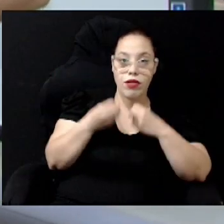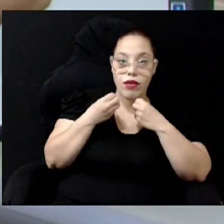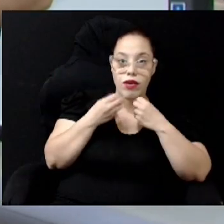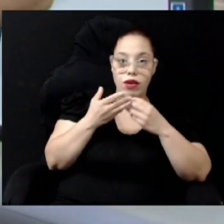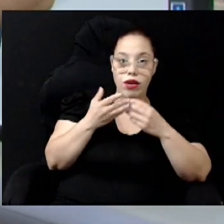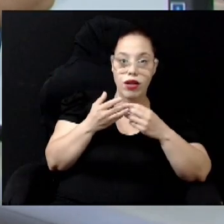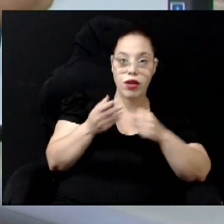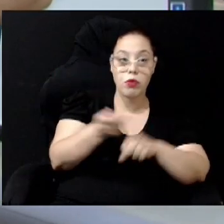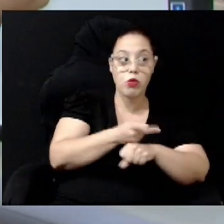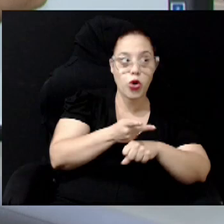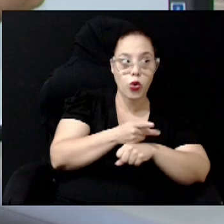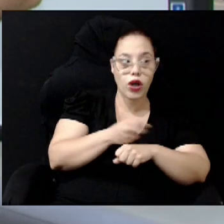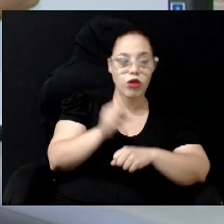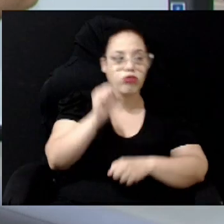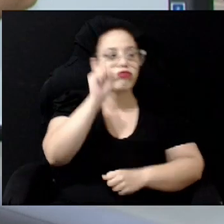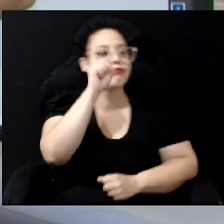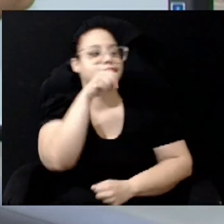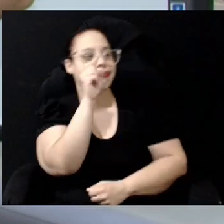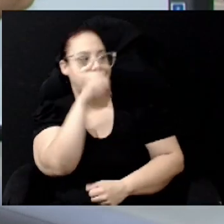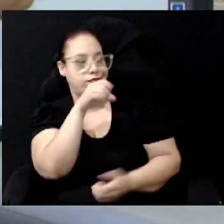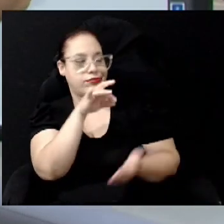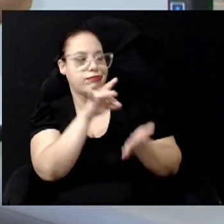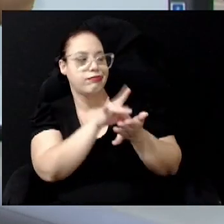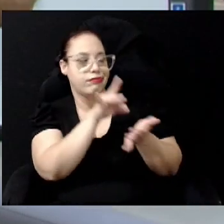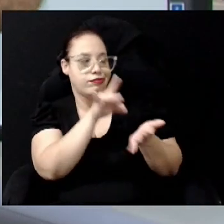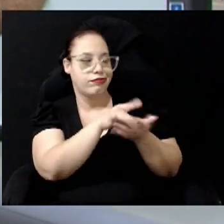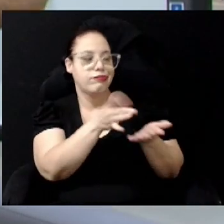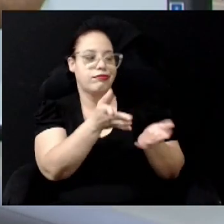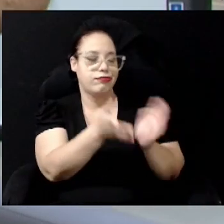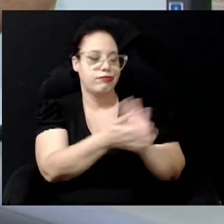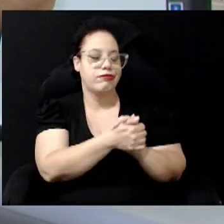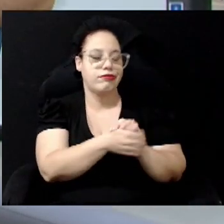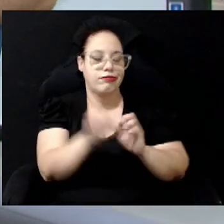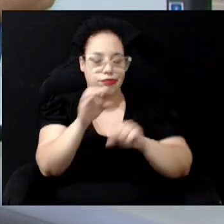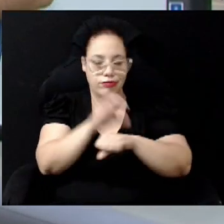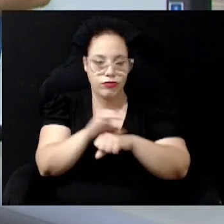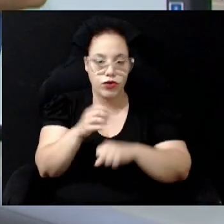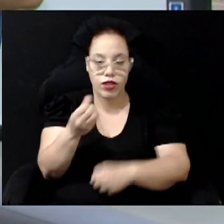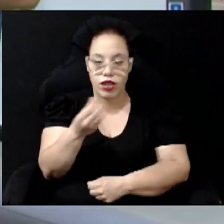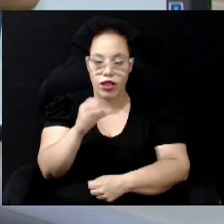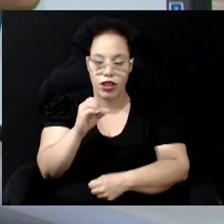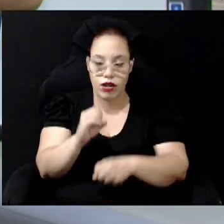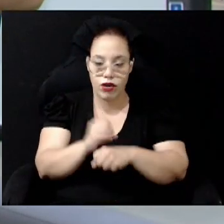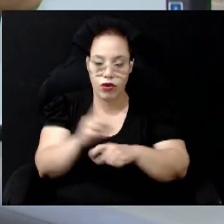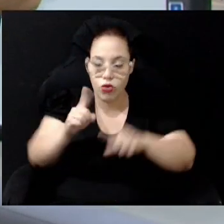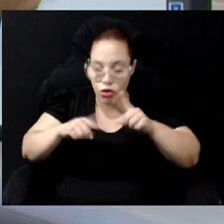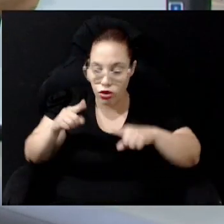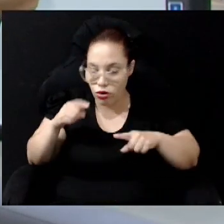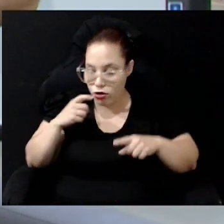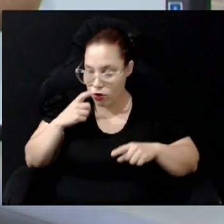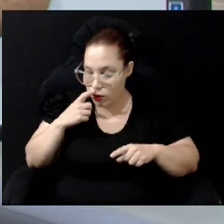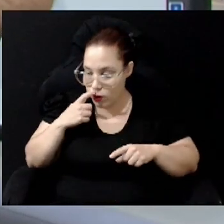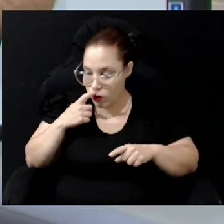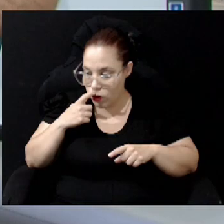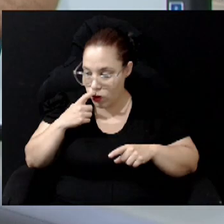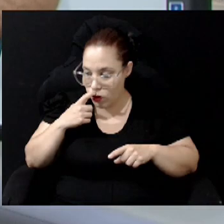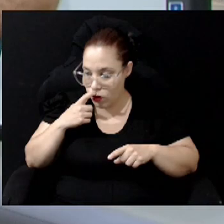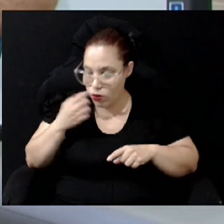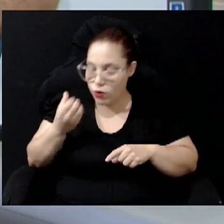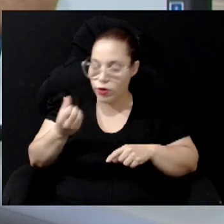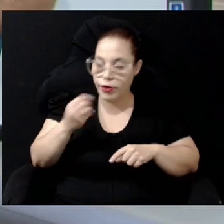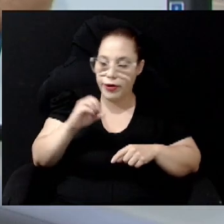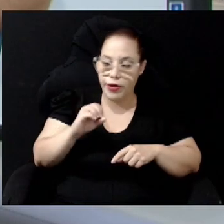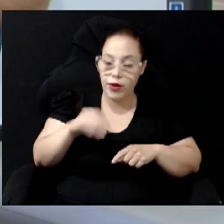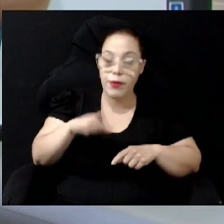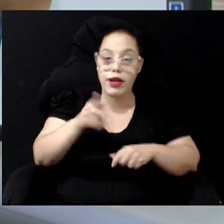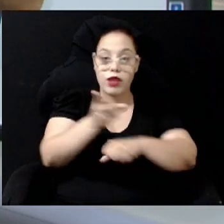requisitado. Sim. Nosso curso, nos últimos 10 anos aproximadamente, ele tem estado entre os 10 cursos mais procurados da